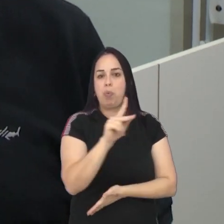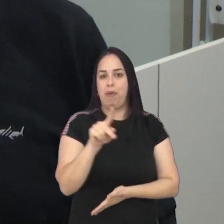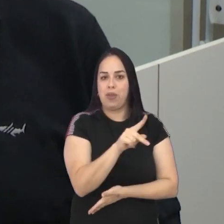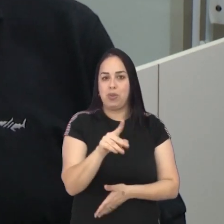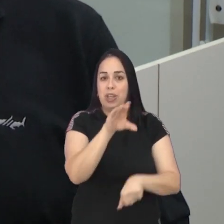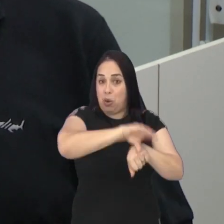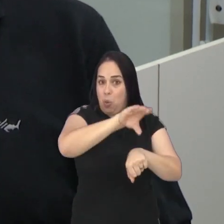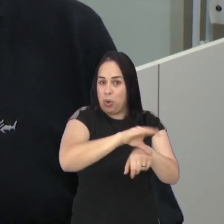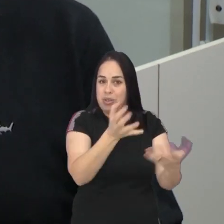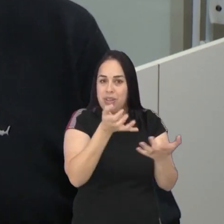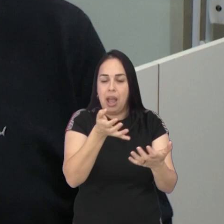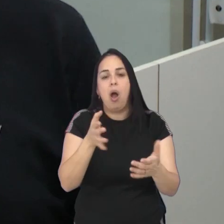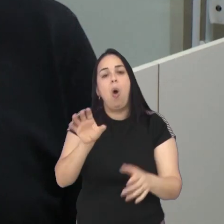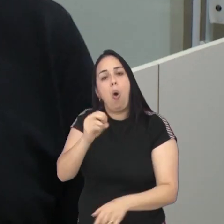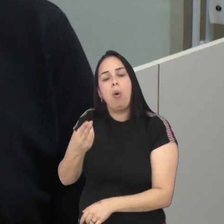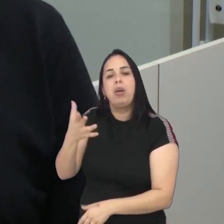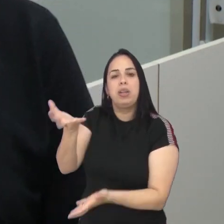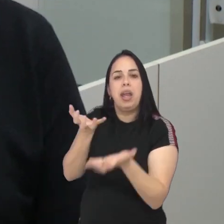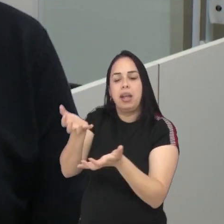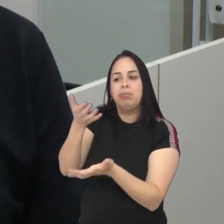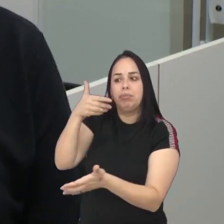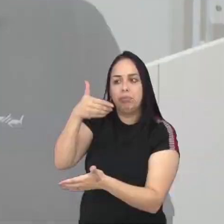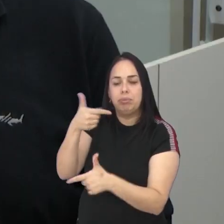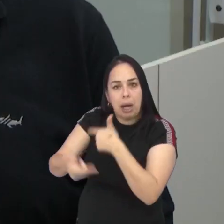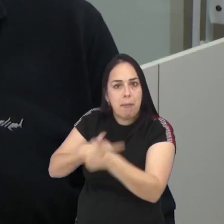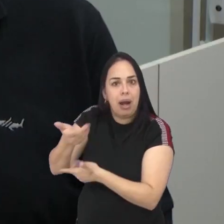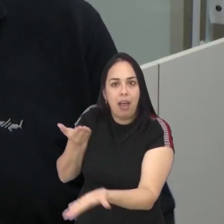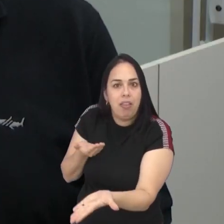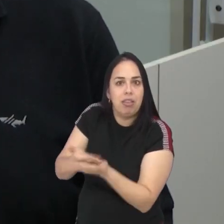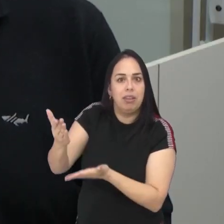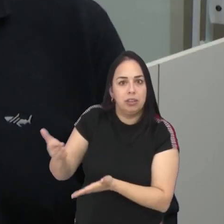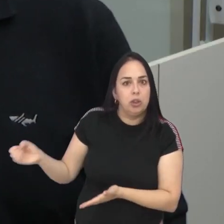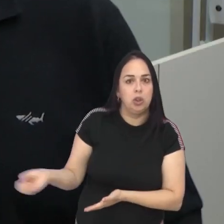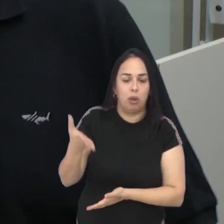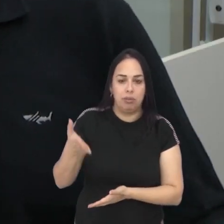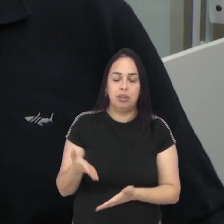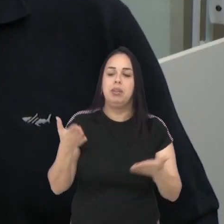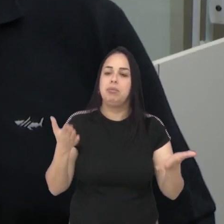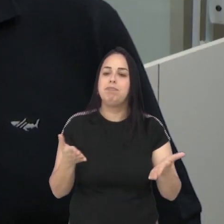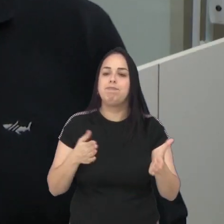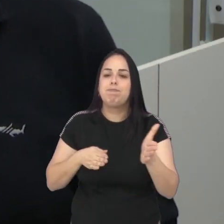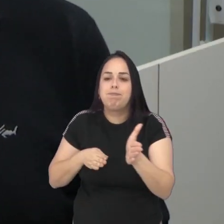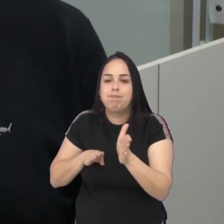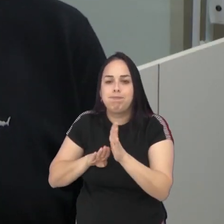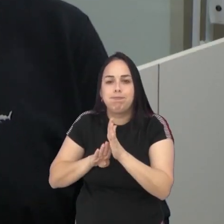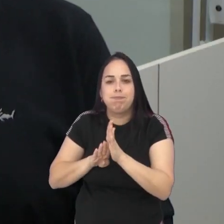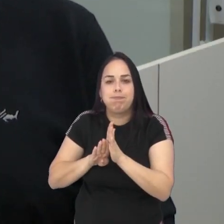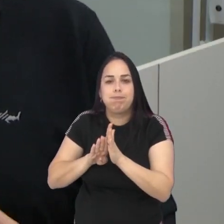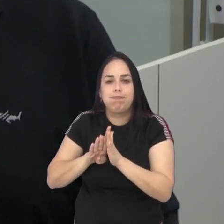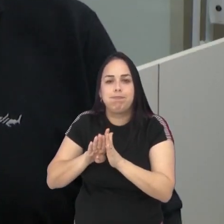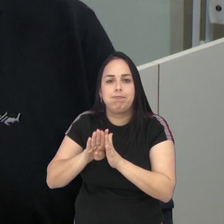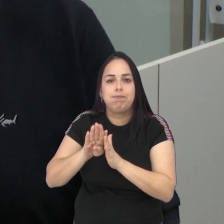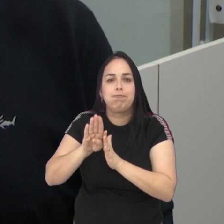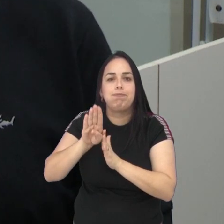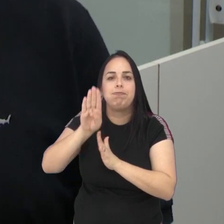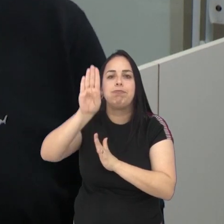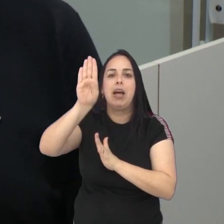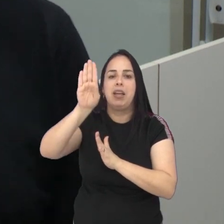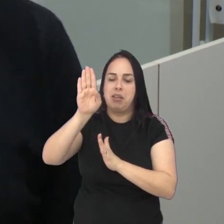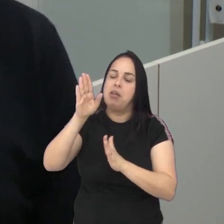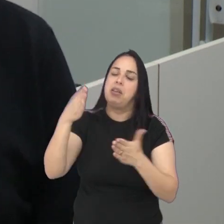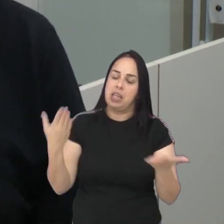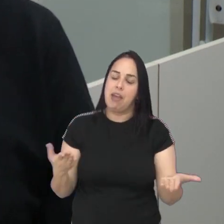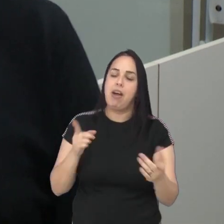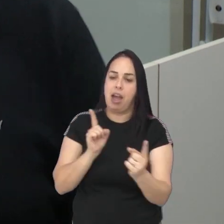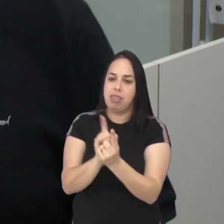de cursos, como pessoas também que estão iniciando no mercado de trabalho. O crescimento está grande e a gente acredita que a cada vez mais a gente possa ter um número maior de